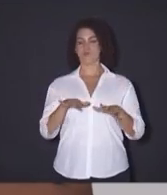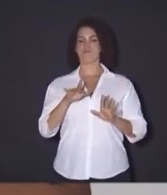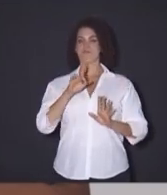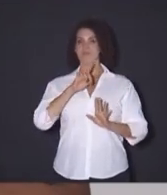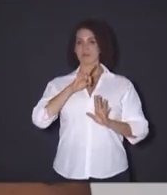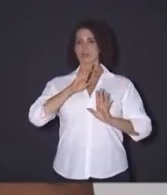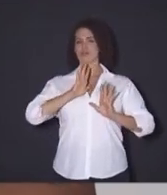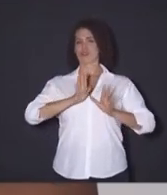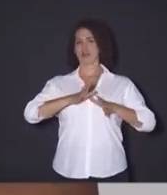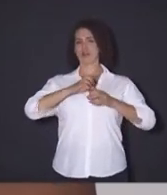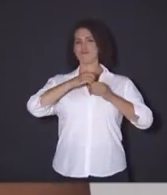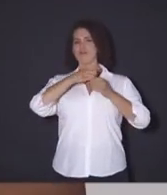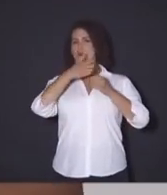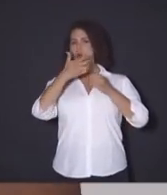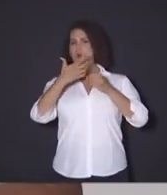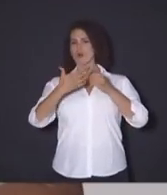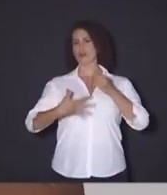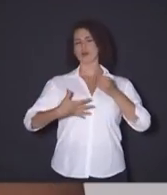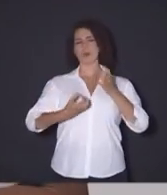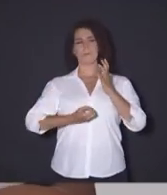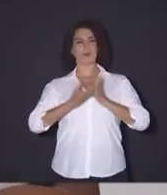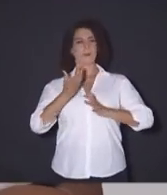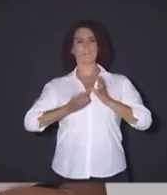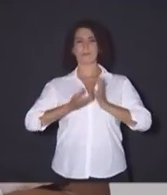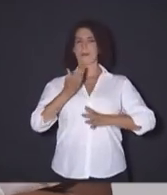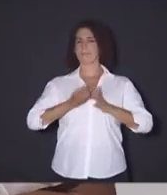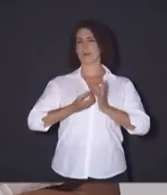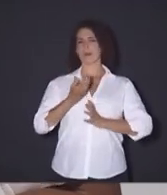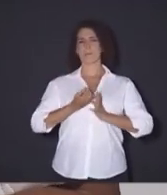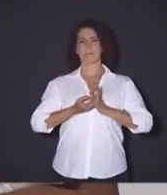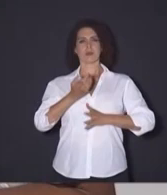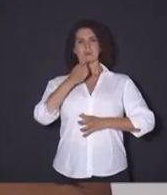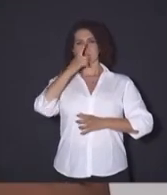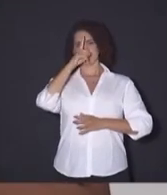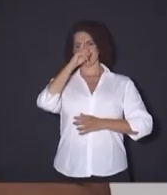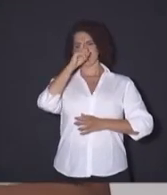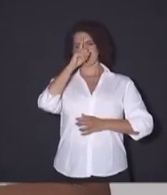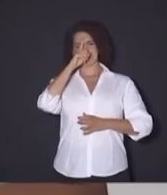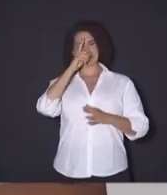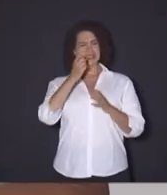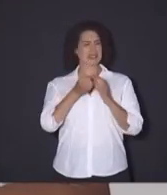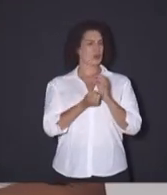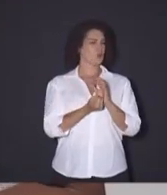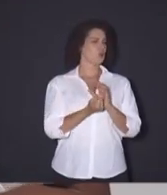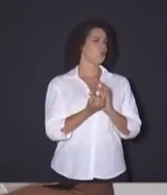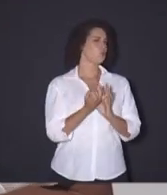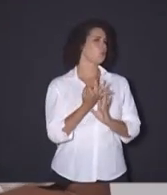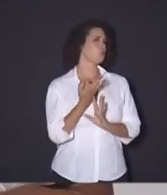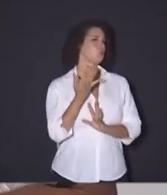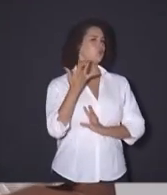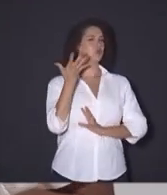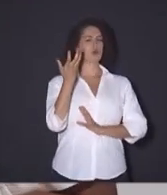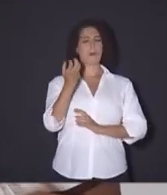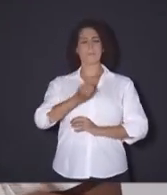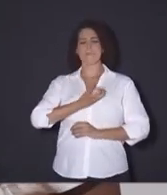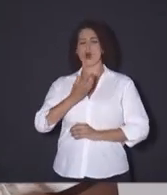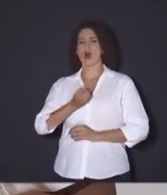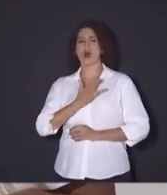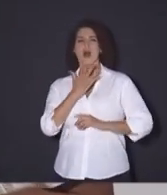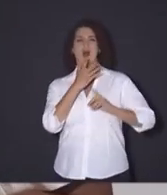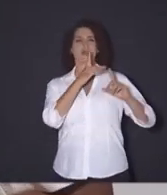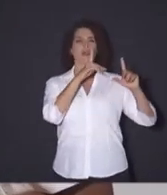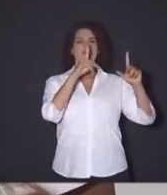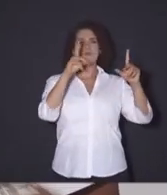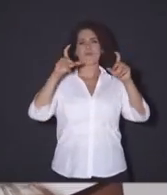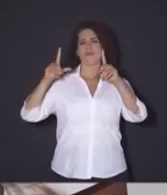conteúdos sendo produzidos no nosso dia a dia são milhares e milhões de poetas de fotógrafos de